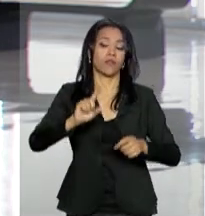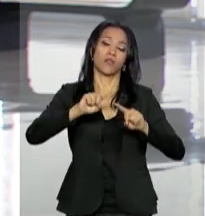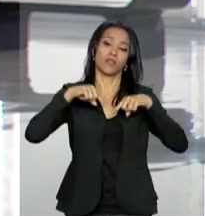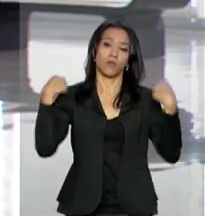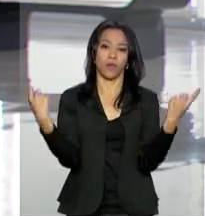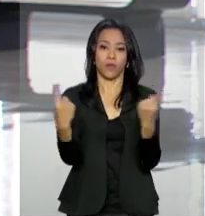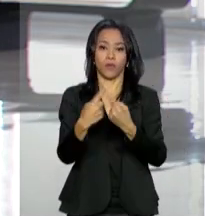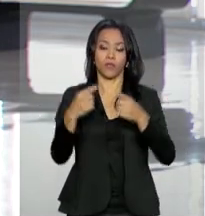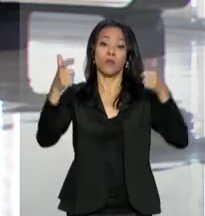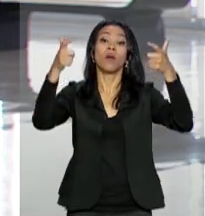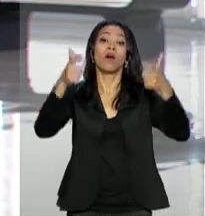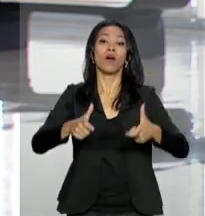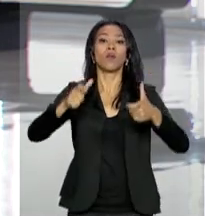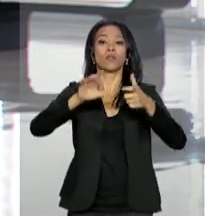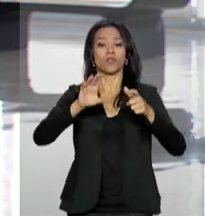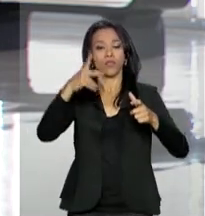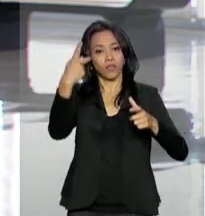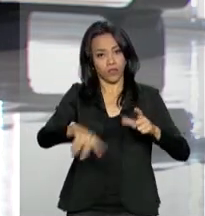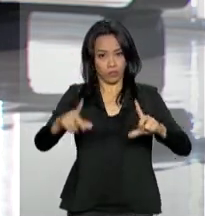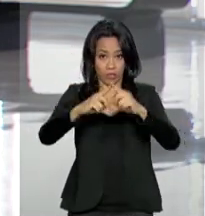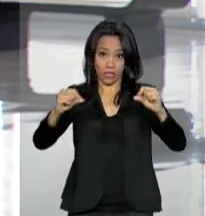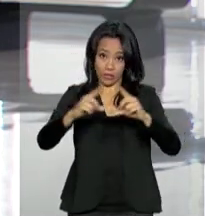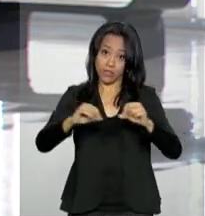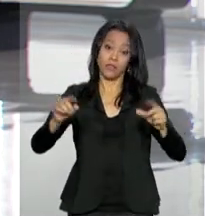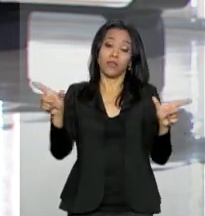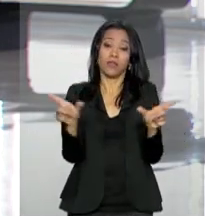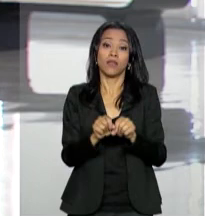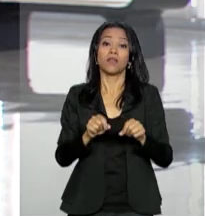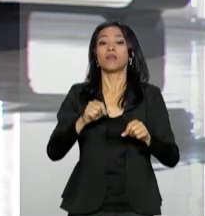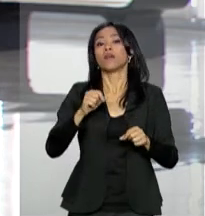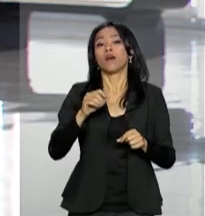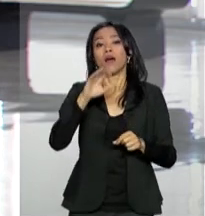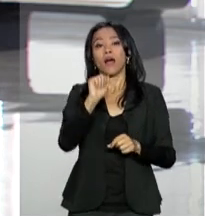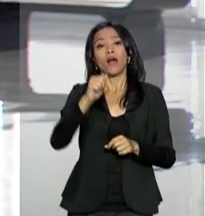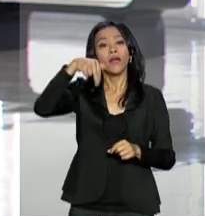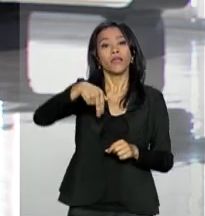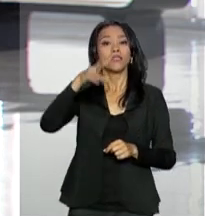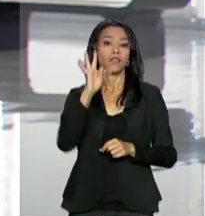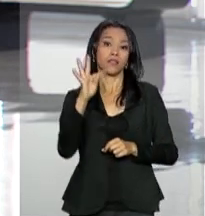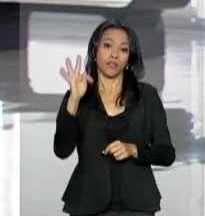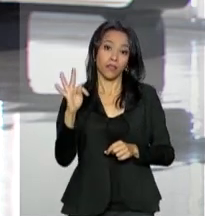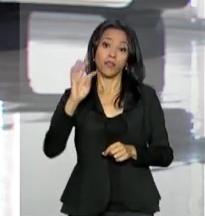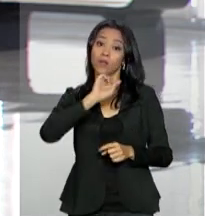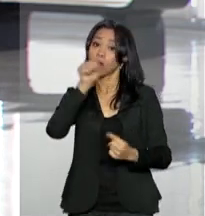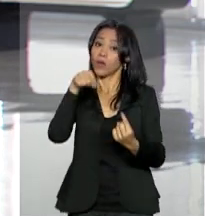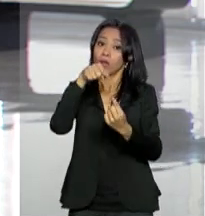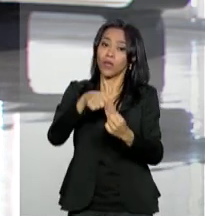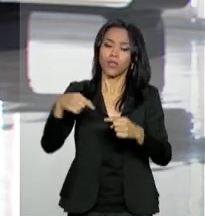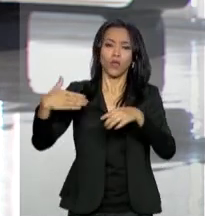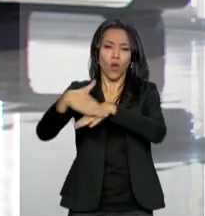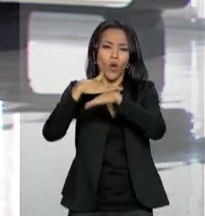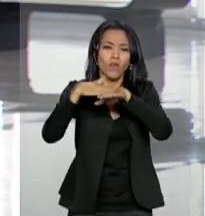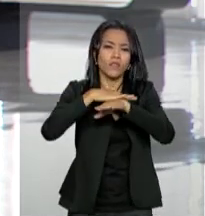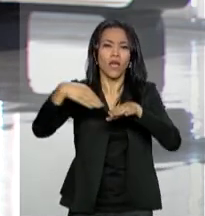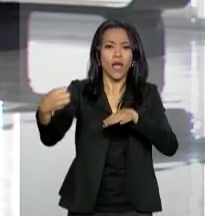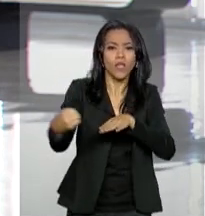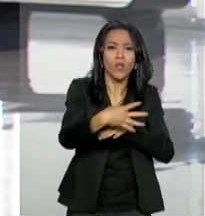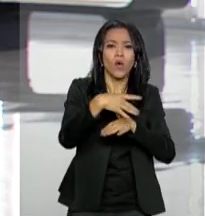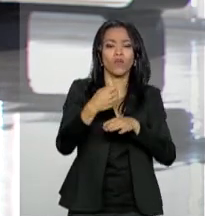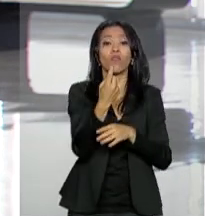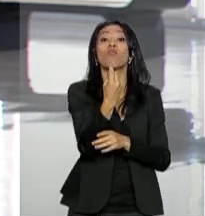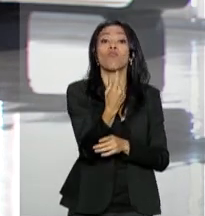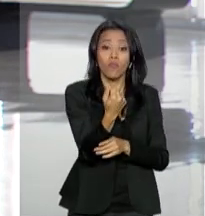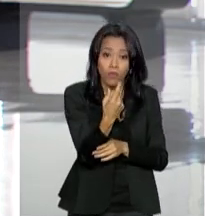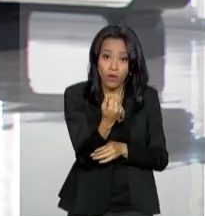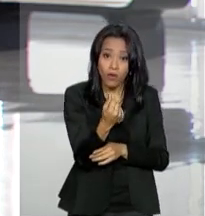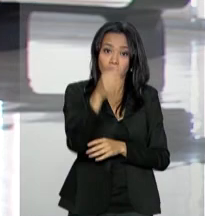na sede da agência nacional de transportes terrestres aqui em brasília para discutir a nova tabela de fretes